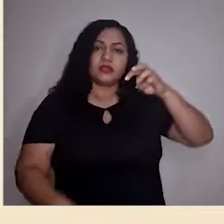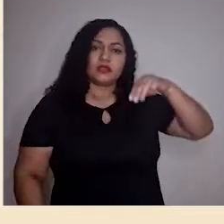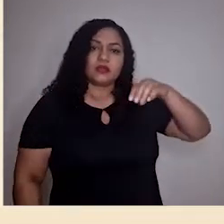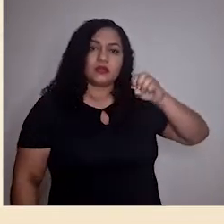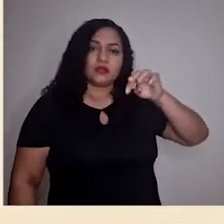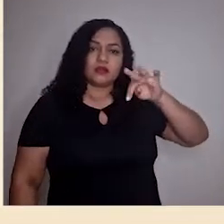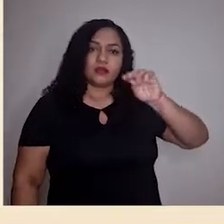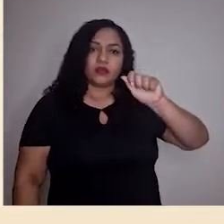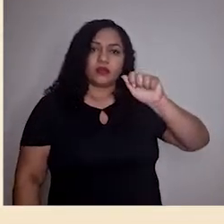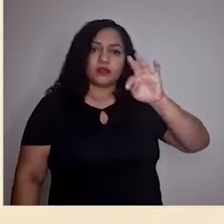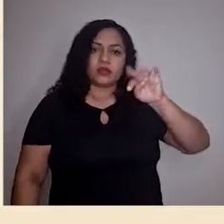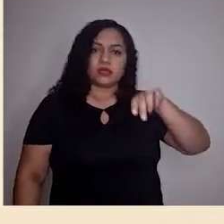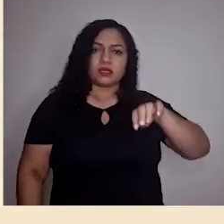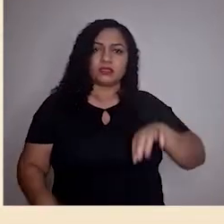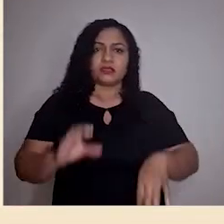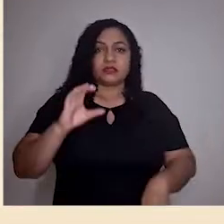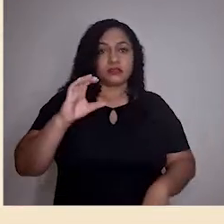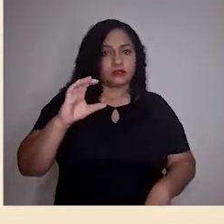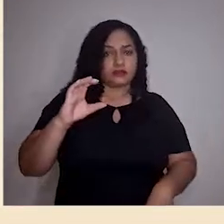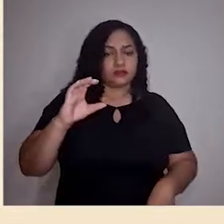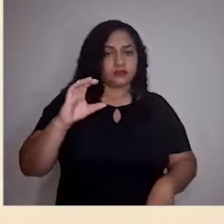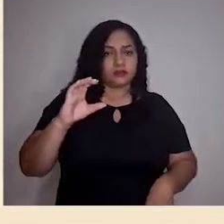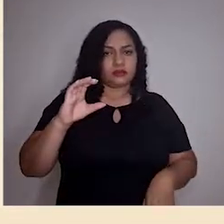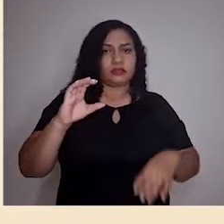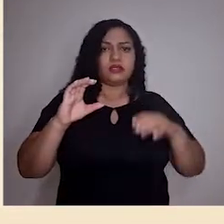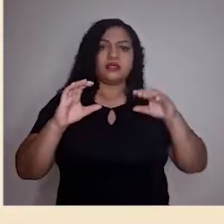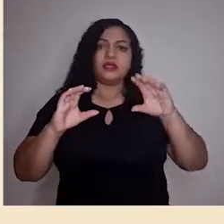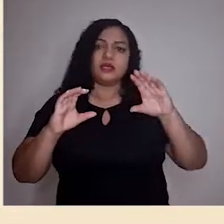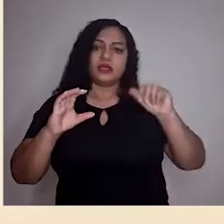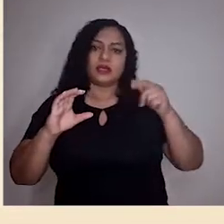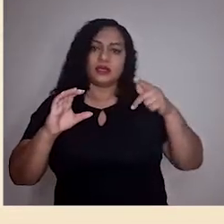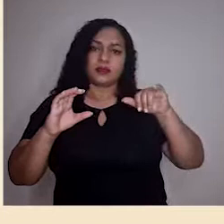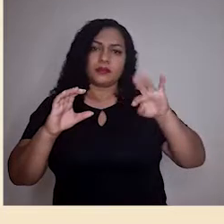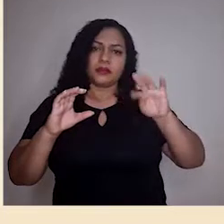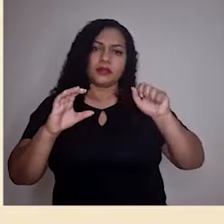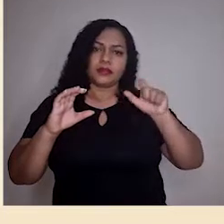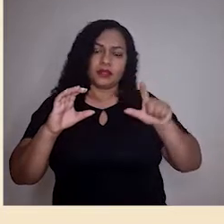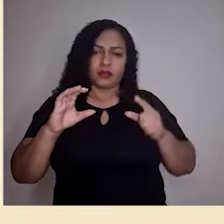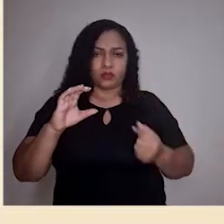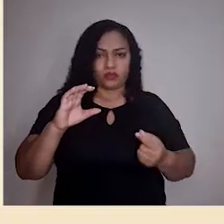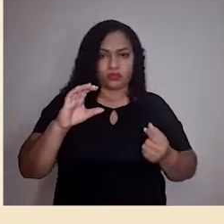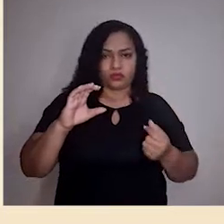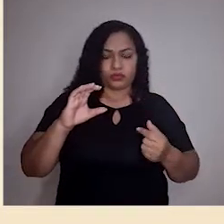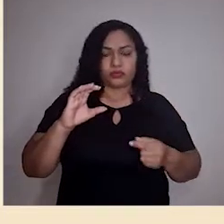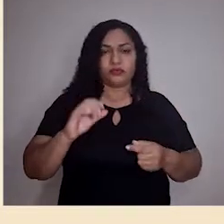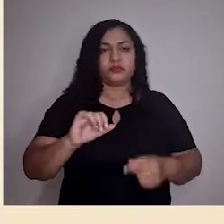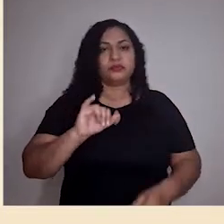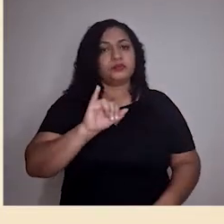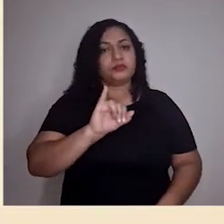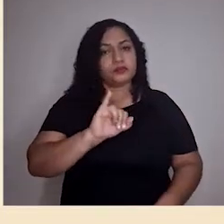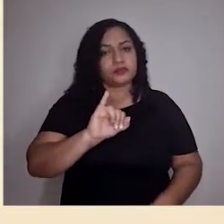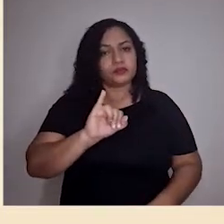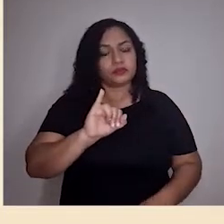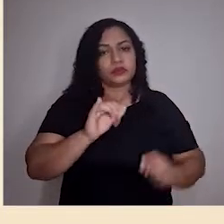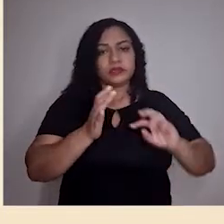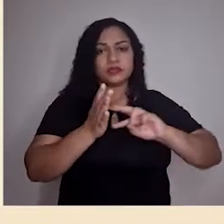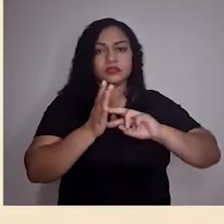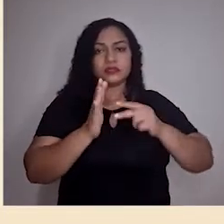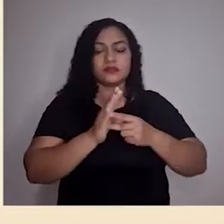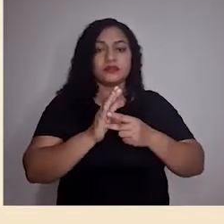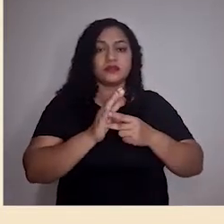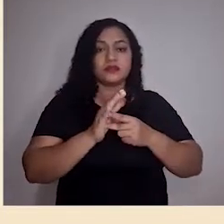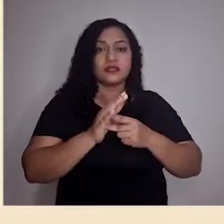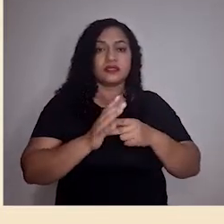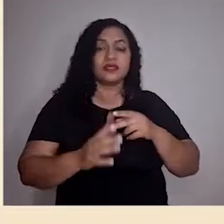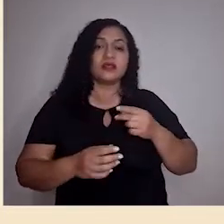montante, a letra C representa o capital, a letra I representa